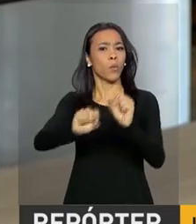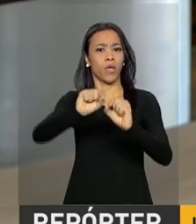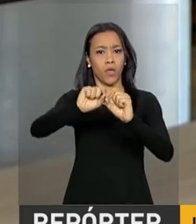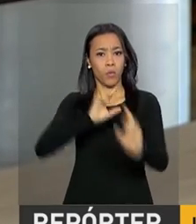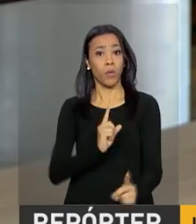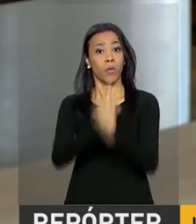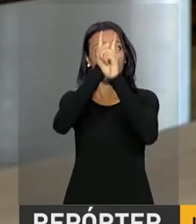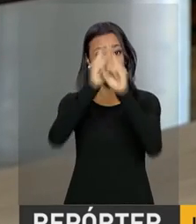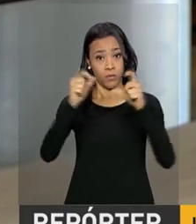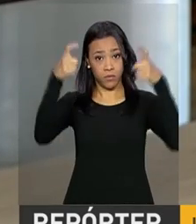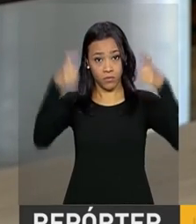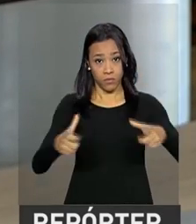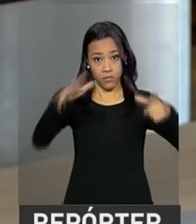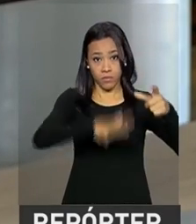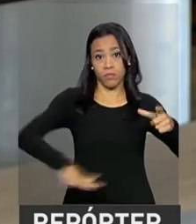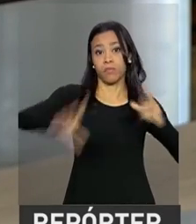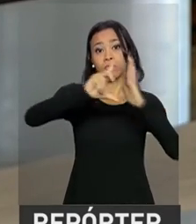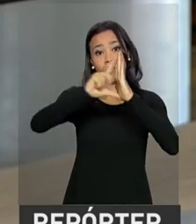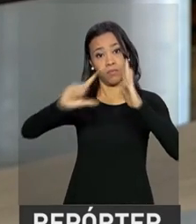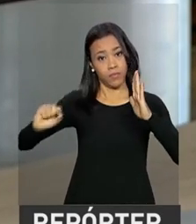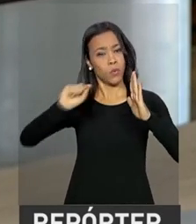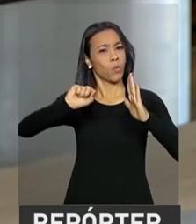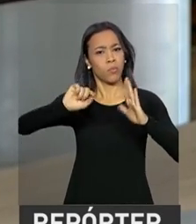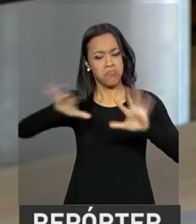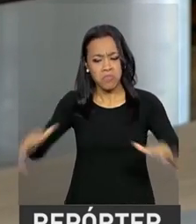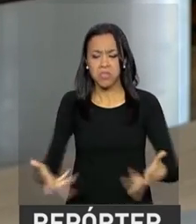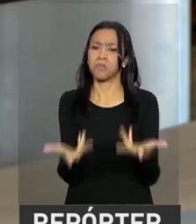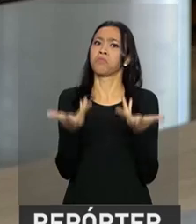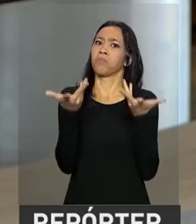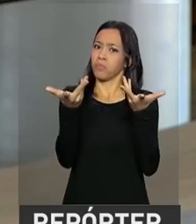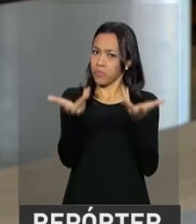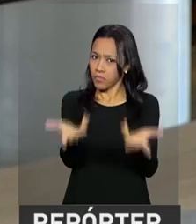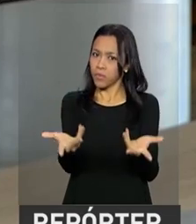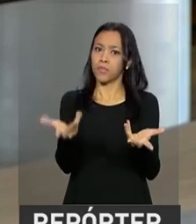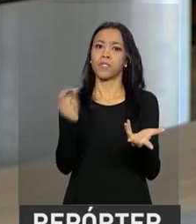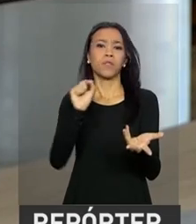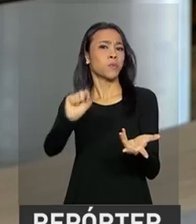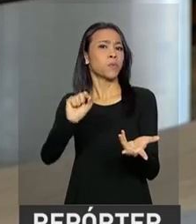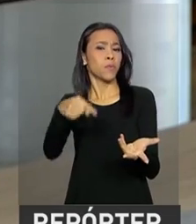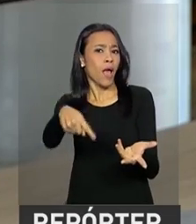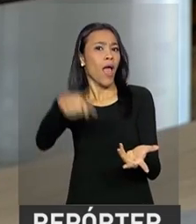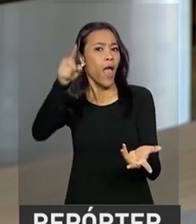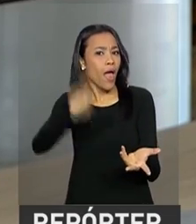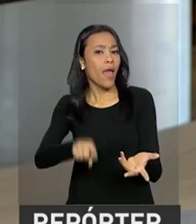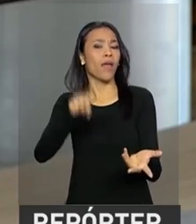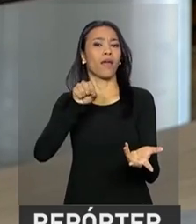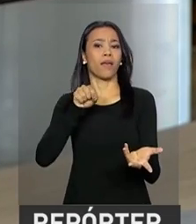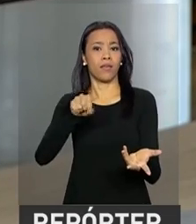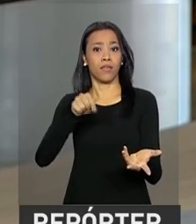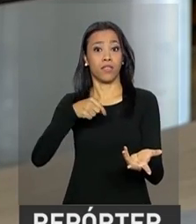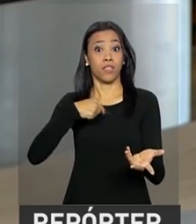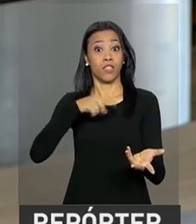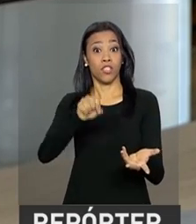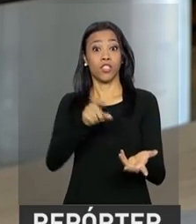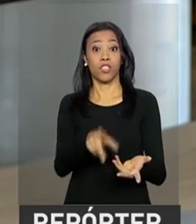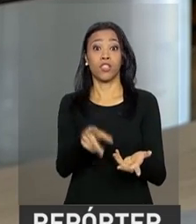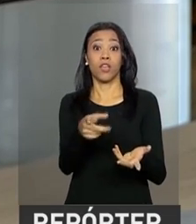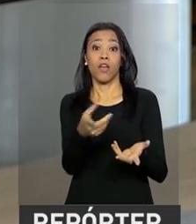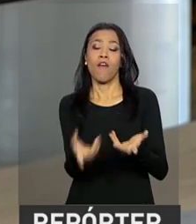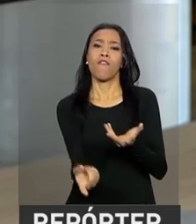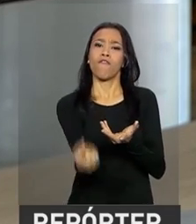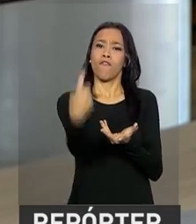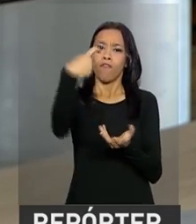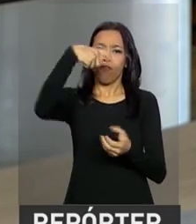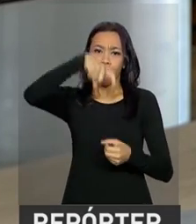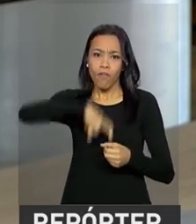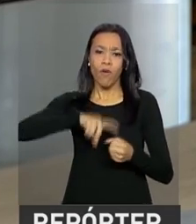aqui no palácio do Planalto uma cerimônia que tá sendo chamada de Cerimônia de restituição de